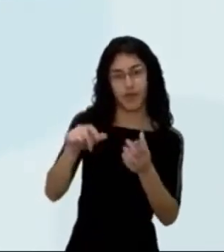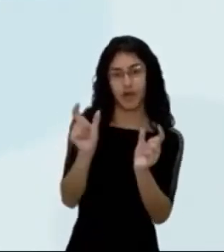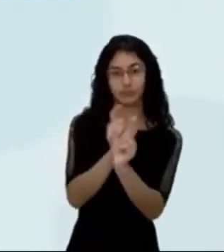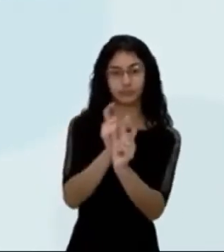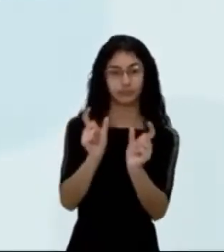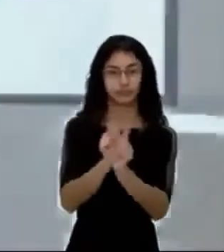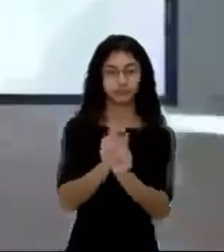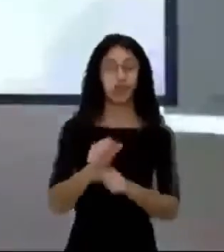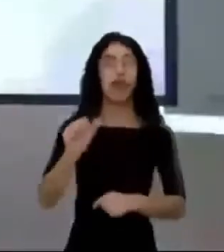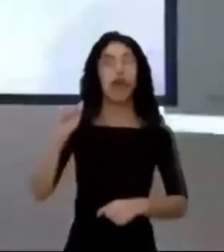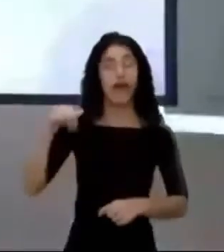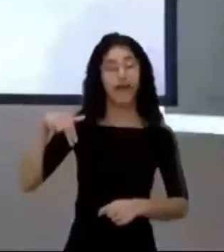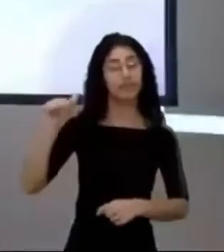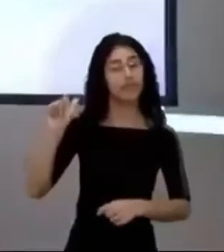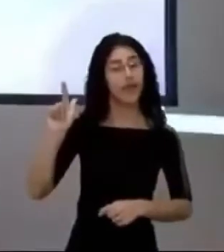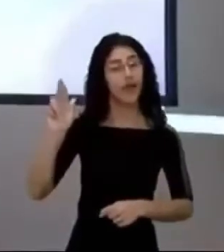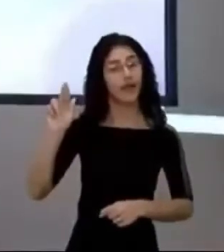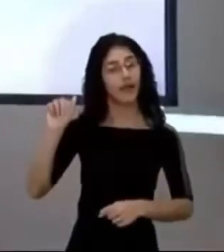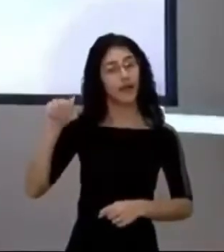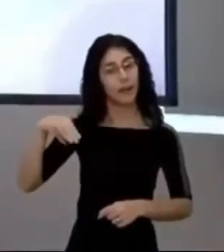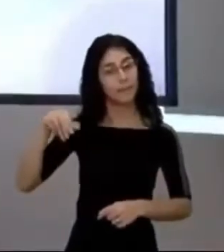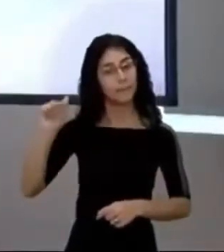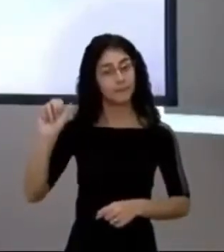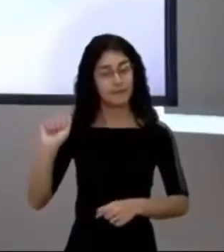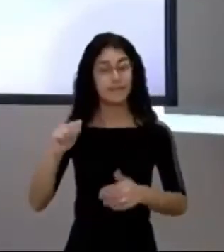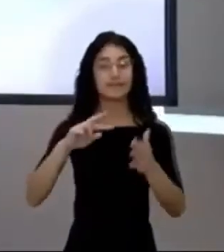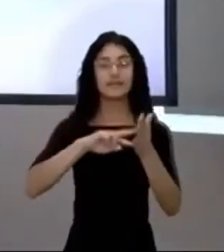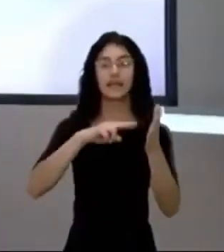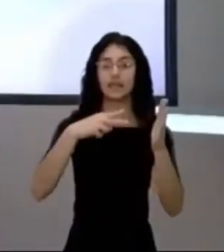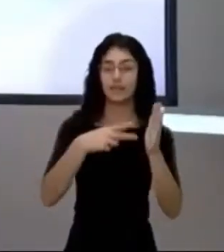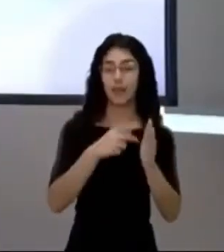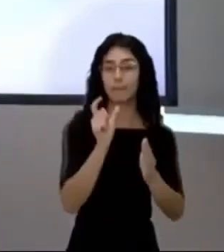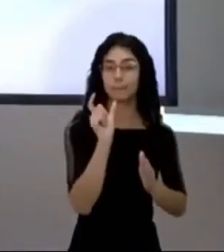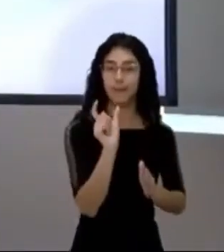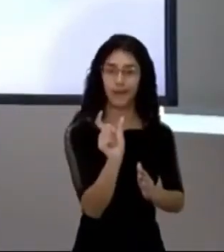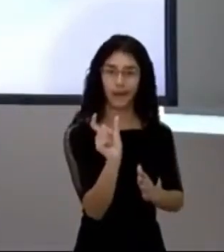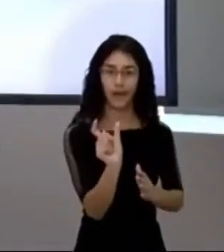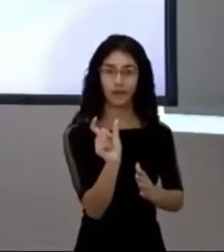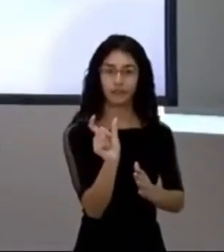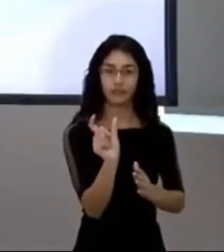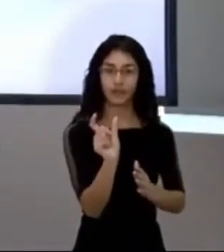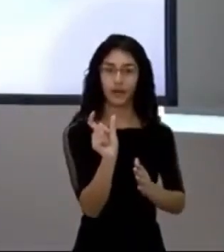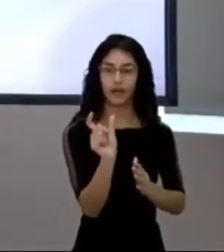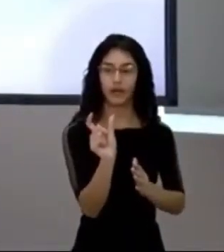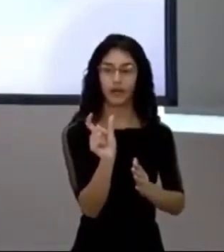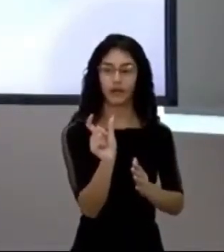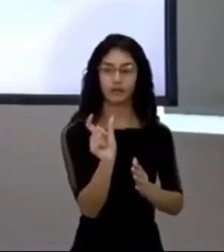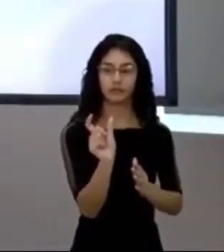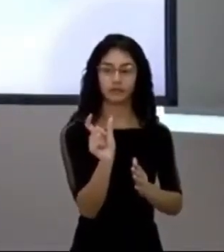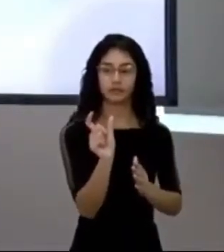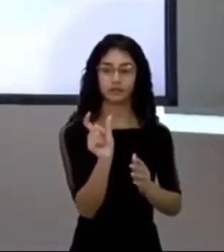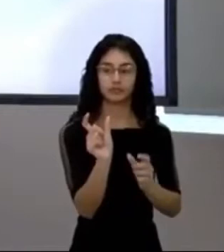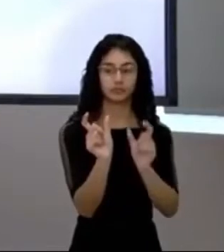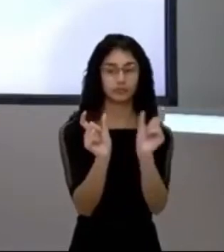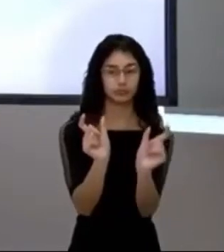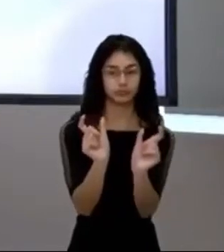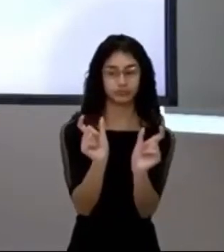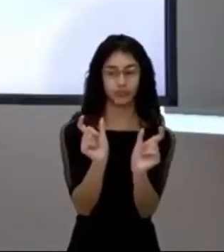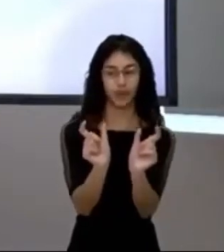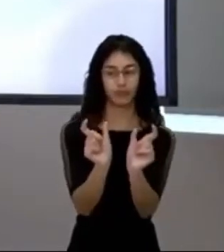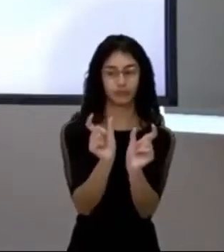isso são anagramas são palavras que nós podemos formar a partir das Letras de uma palavra Inicial